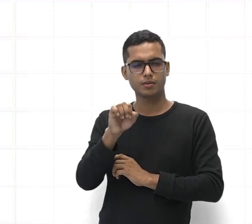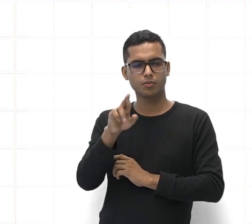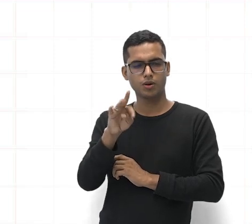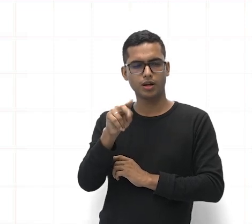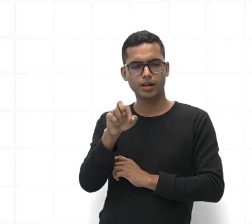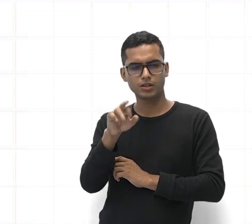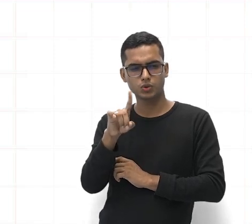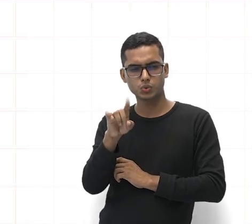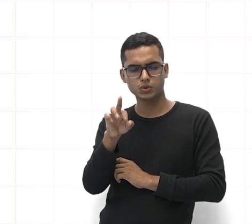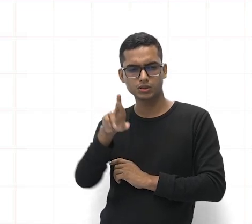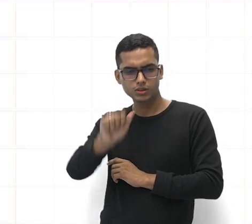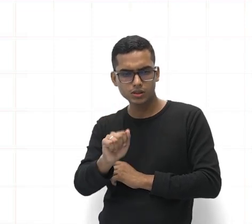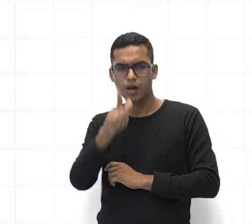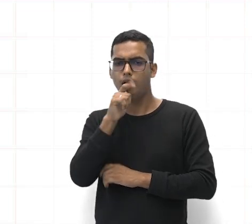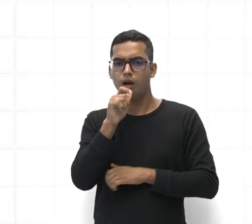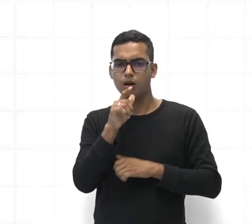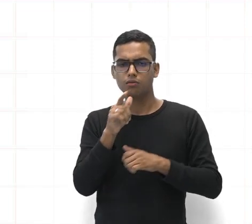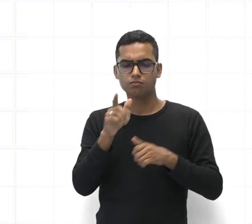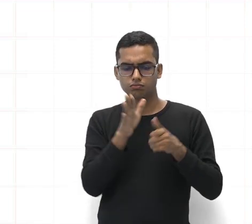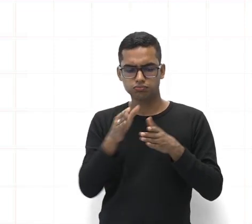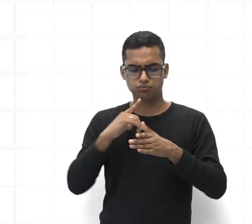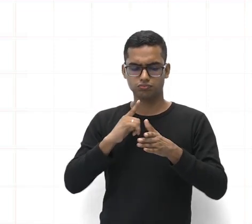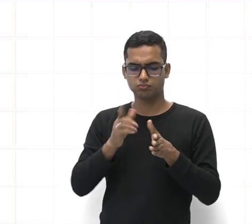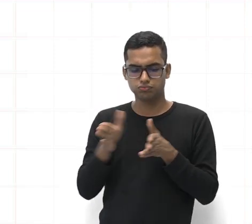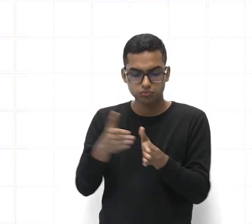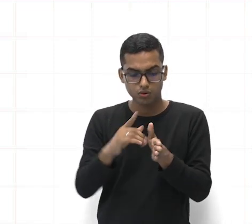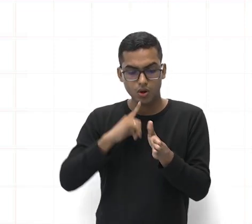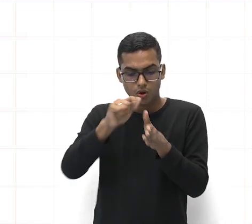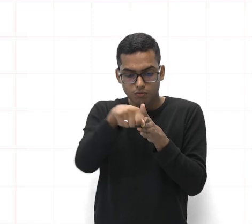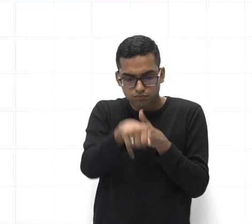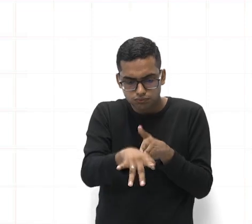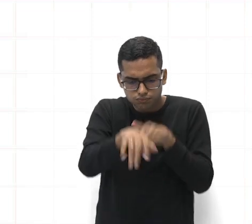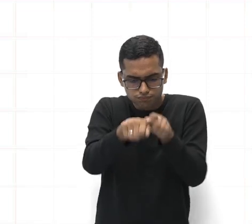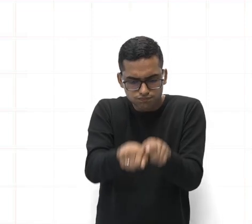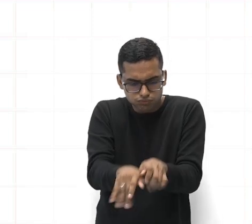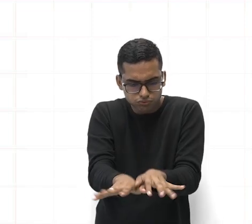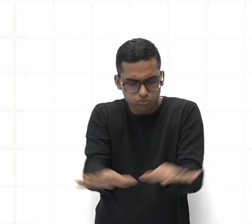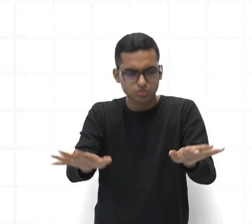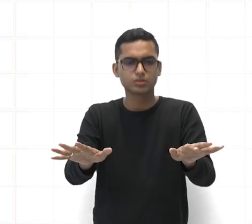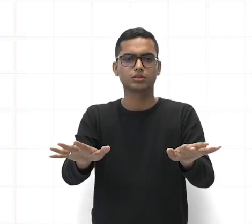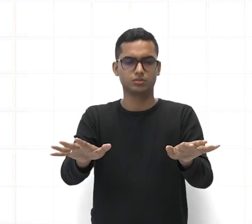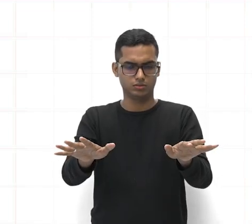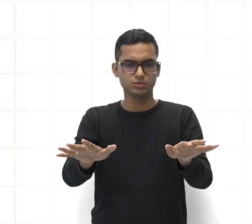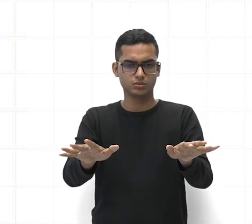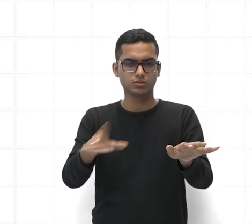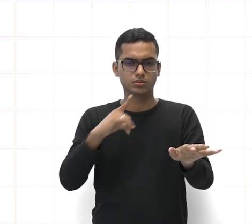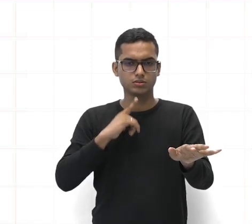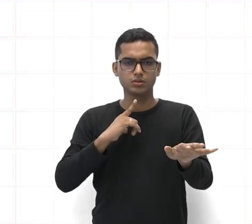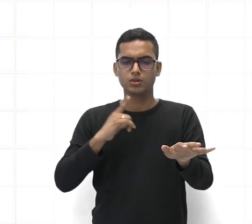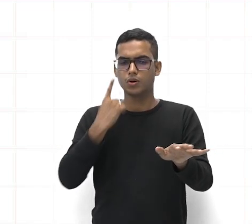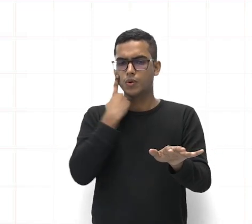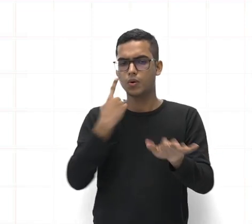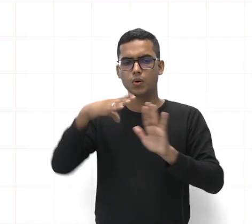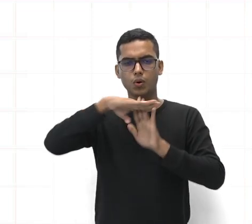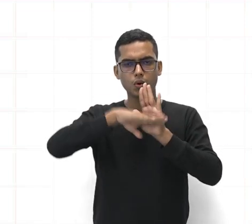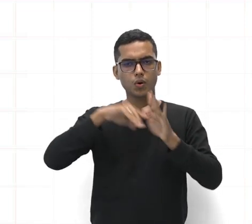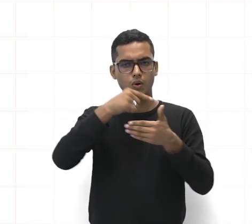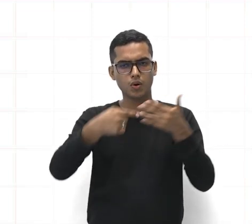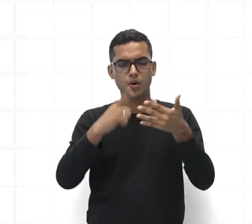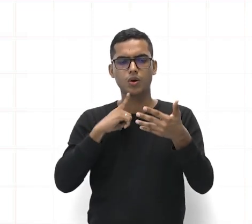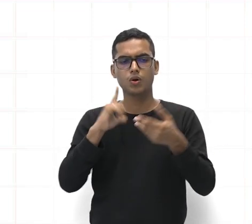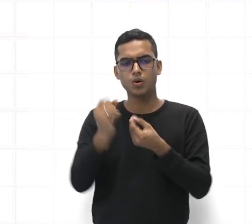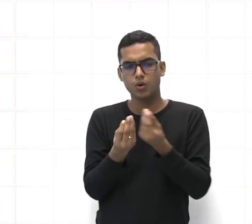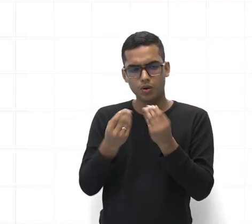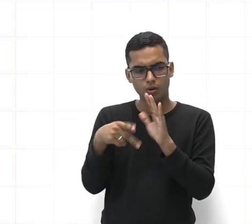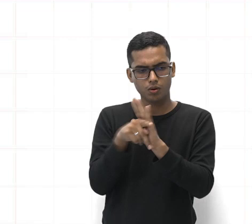né? É o local onde acaba o curso do rio. Então a foz de um rio, ela pode ser classificada ou como uma